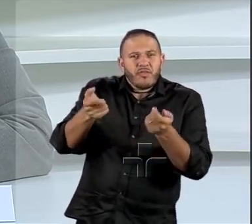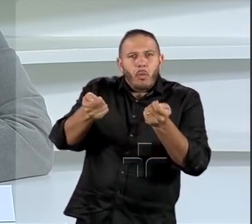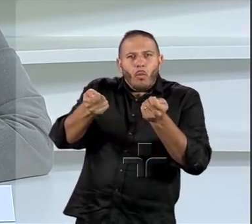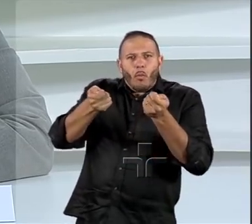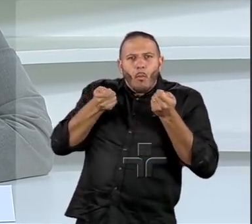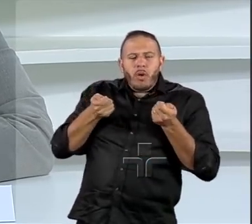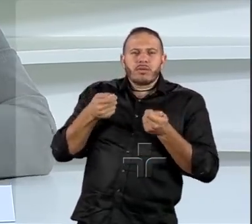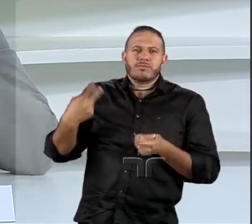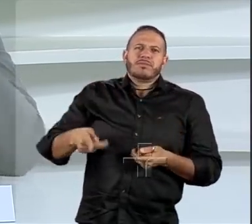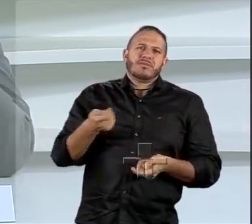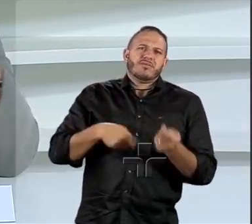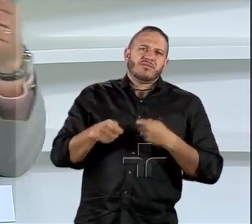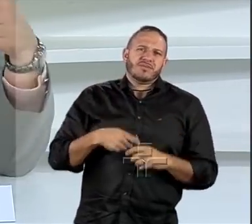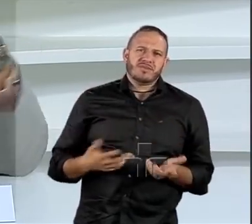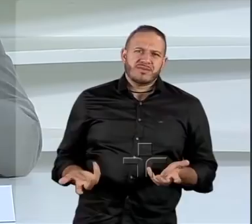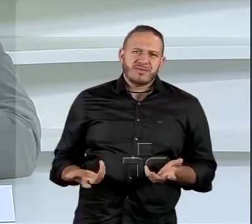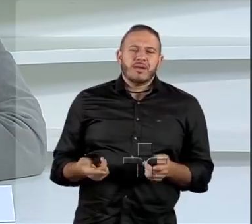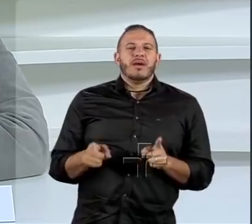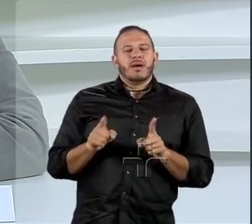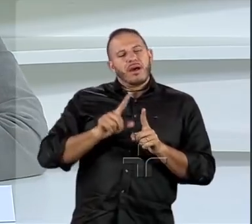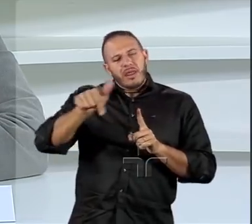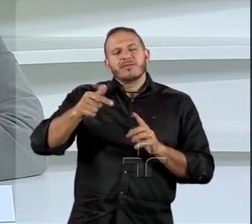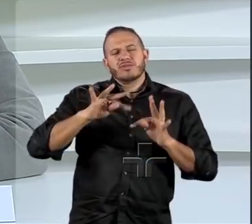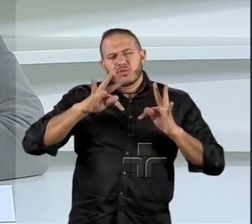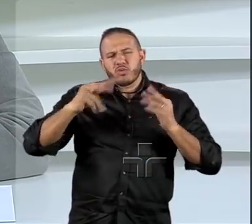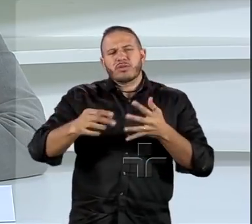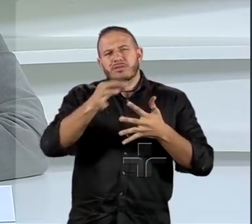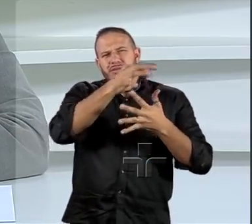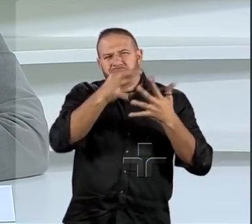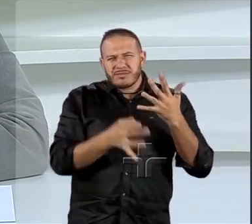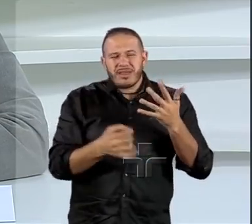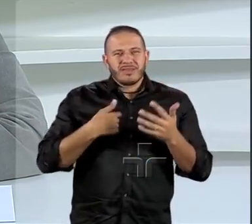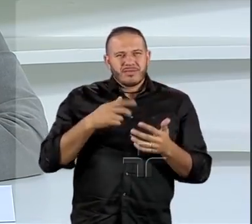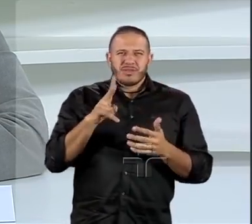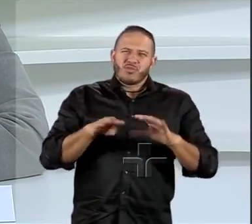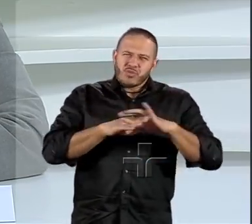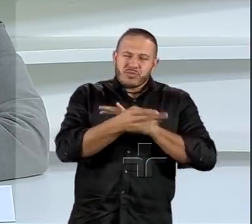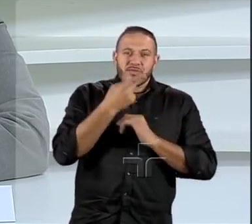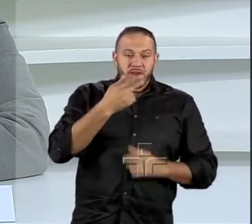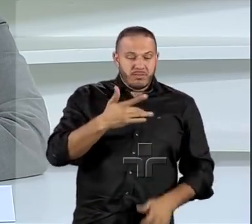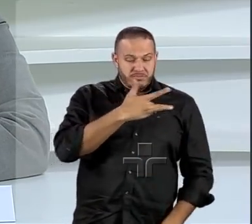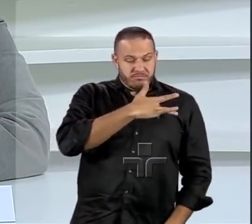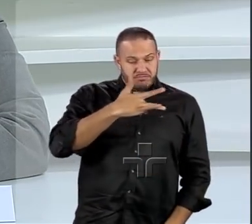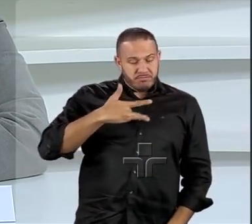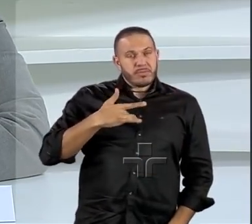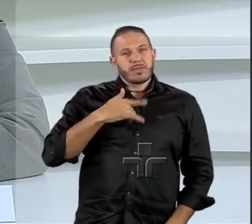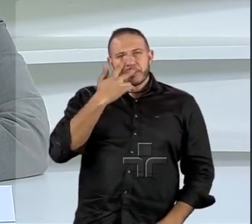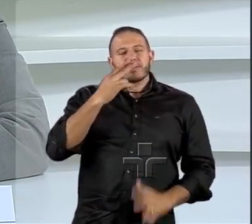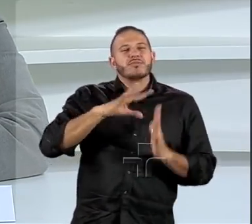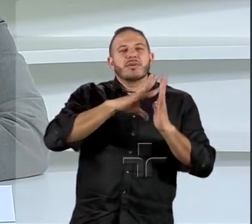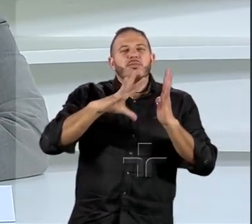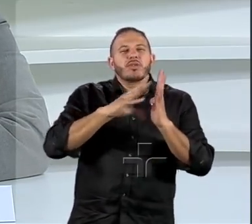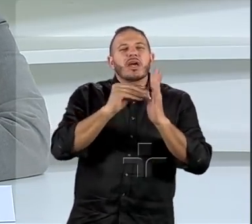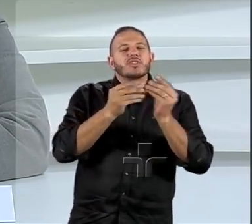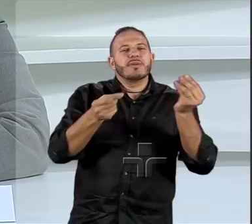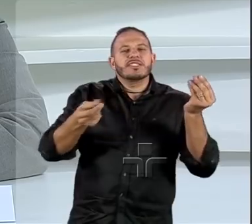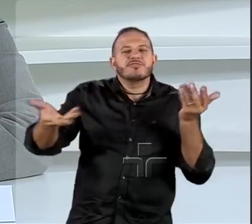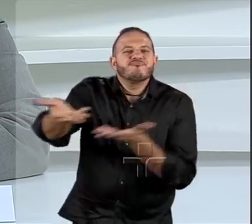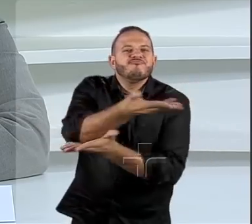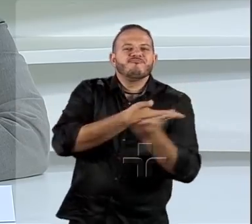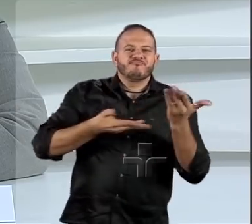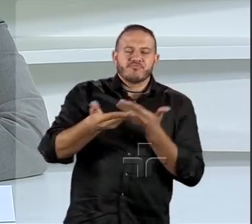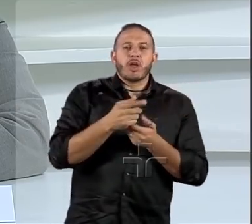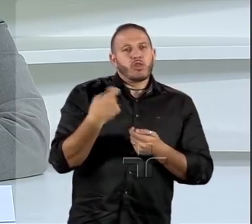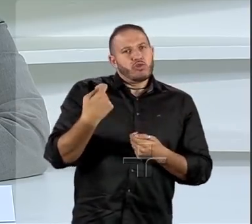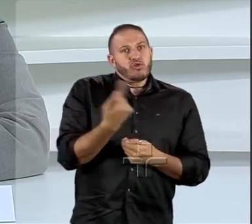Tá? Então, além de todas essas ações, eu costumo dizer que saúde precisa sempre de uma abordagem integrada. E nós precisamos também